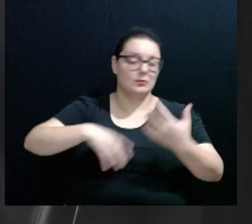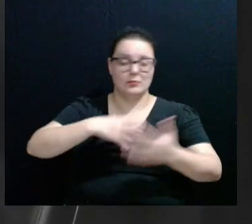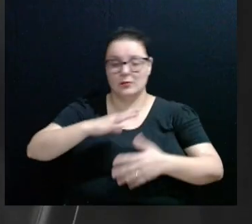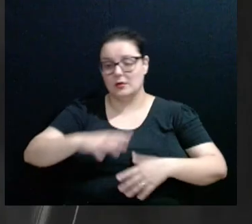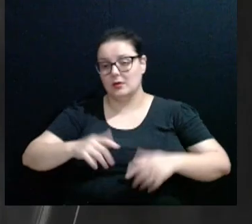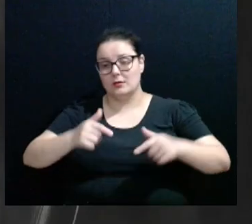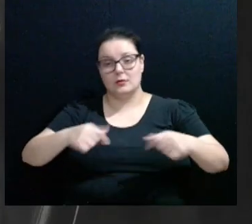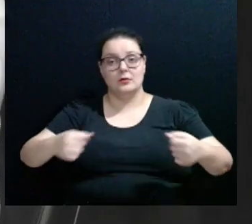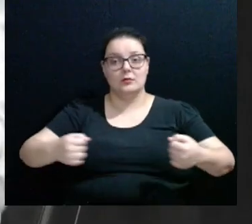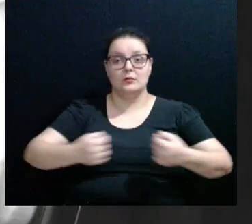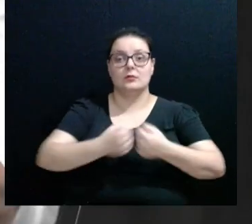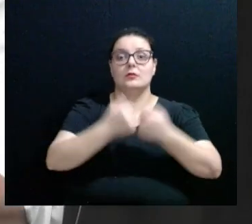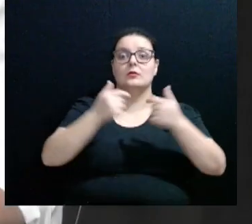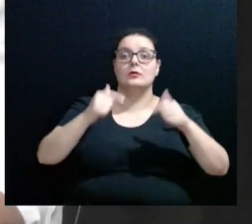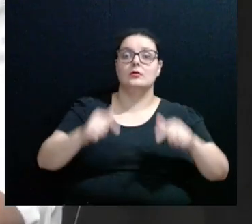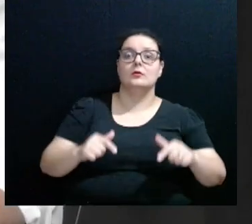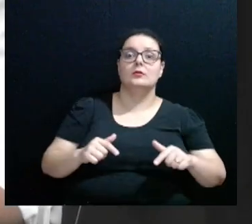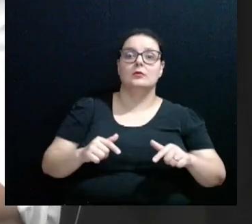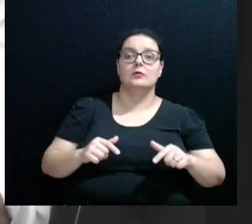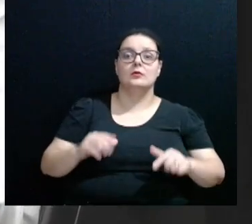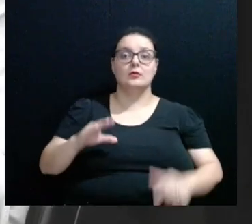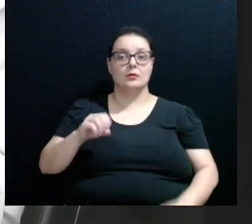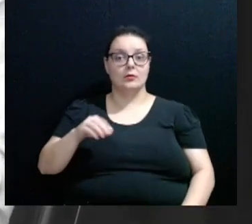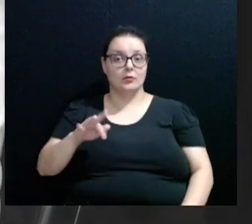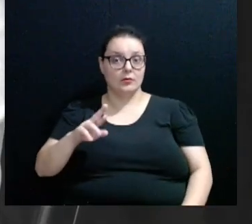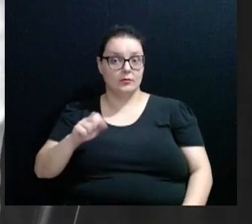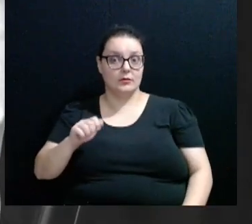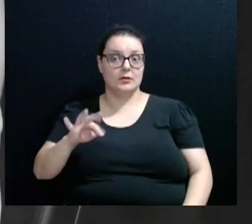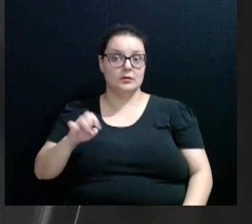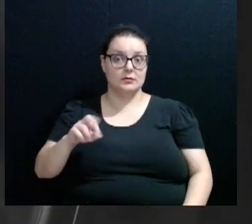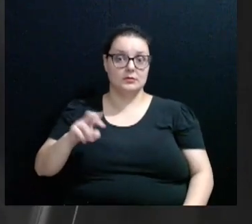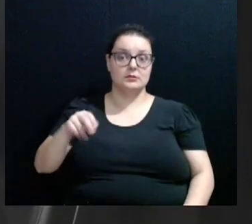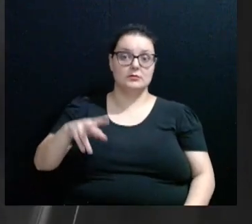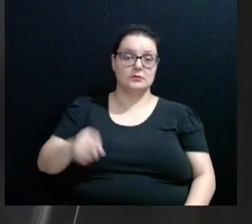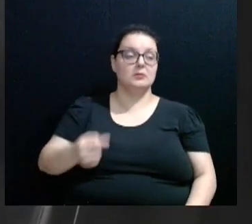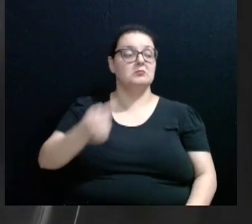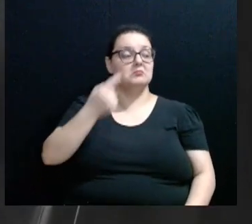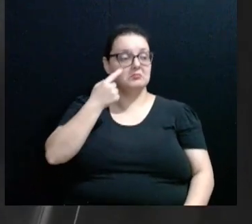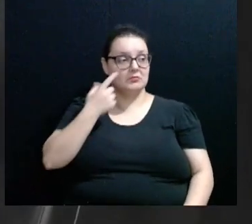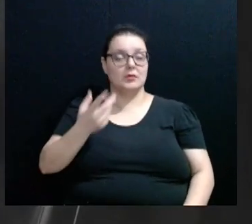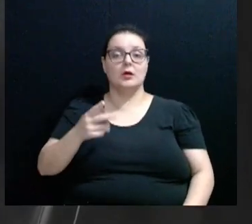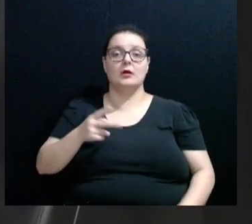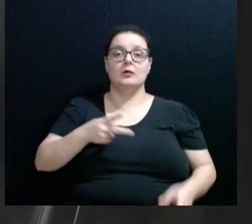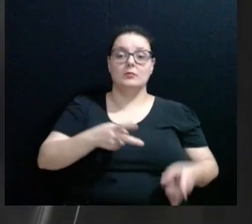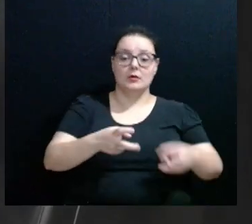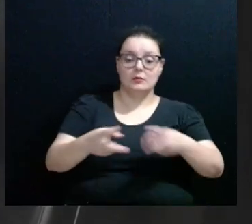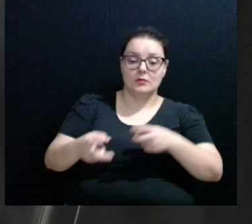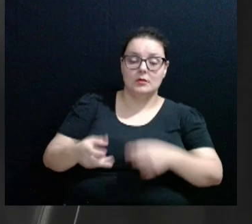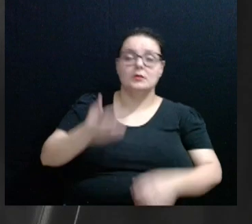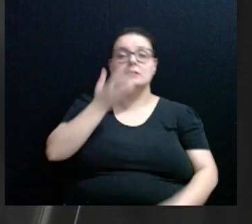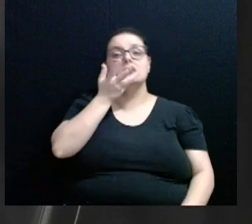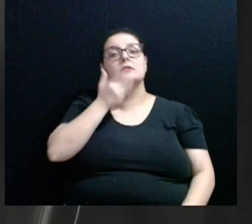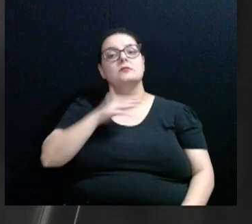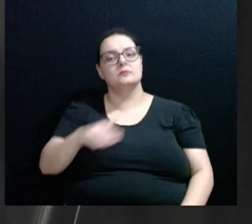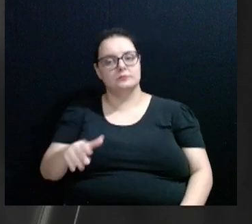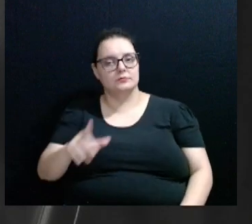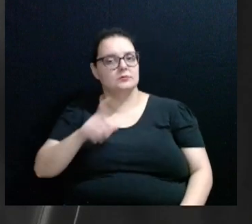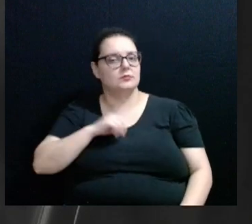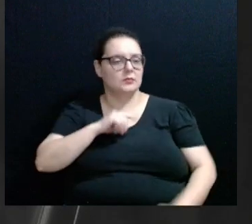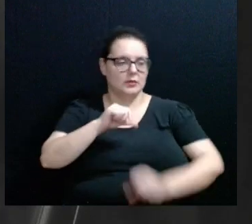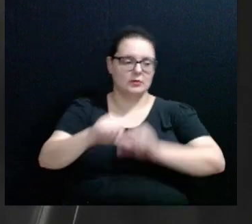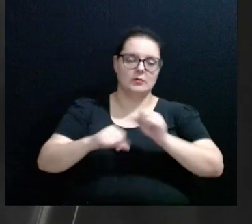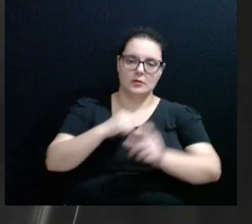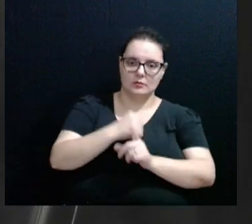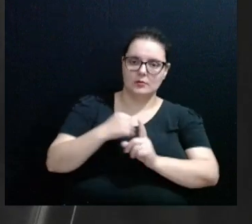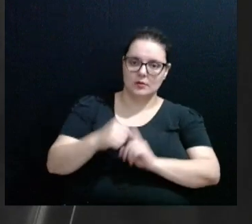conflito, virou um espaço de confraternização. Olha. Então, isso pelo olhar da criança. Então a gente tem essa transformação social.